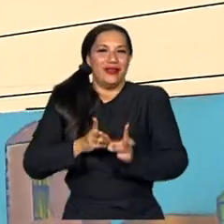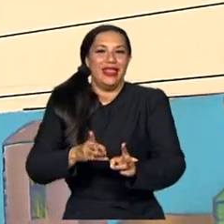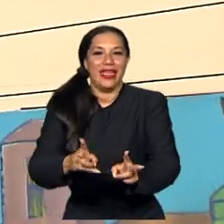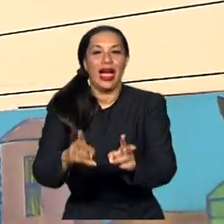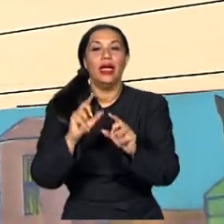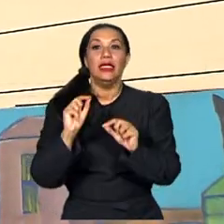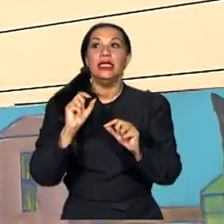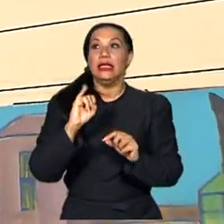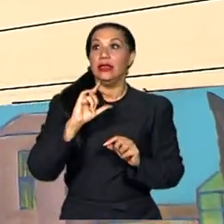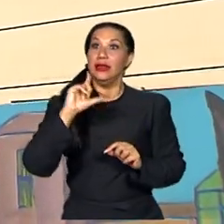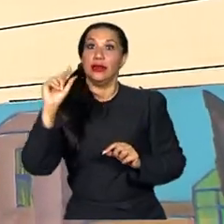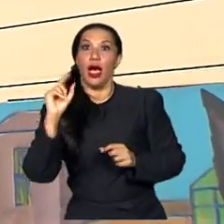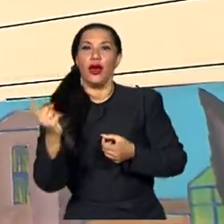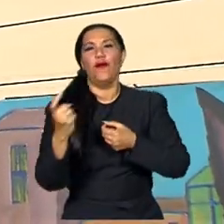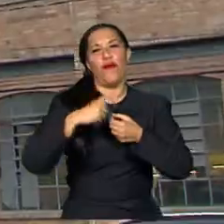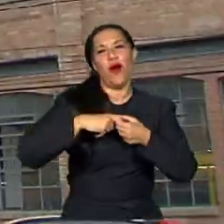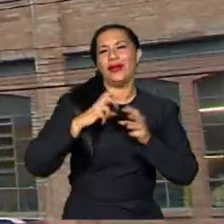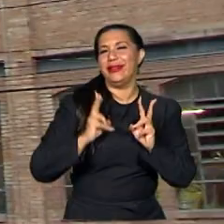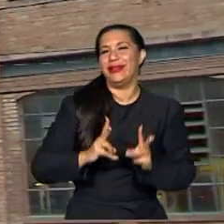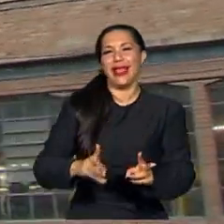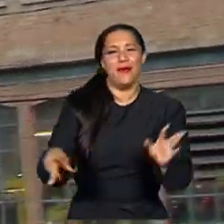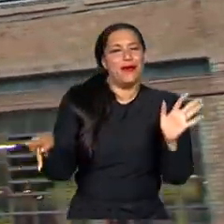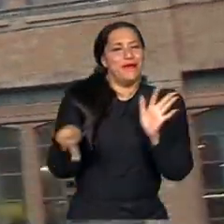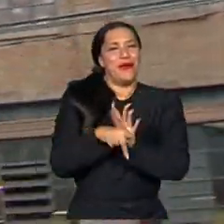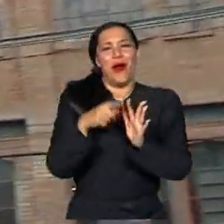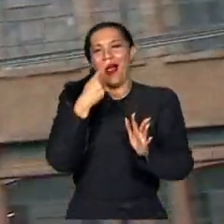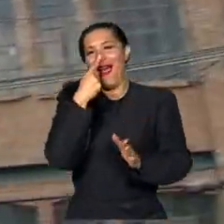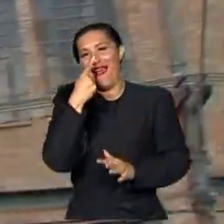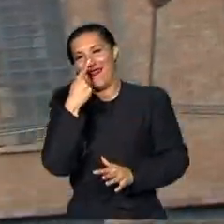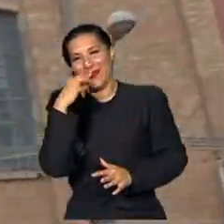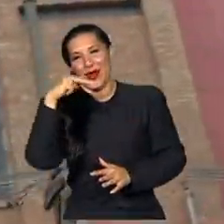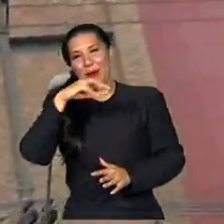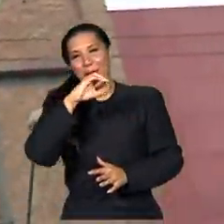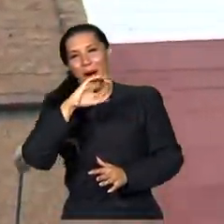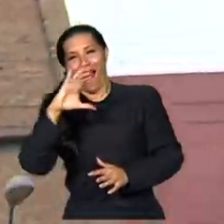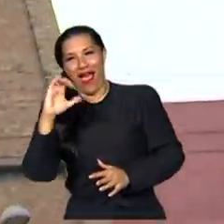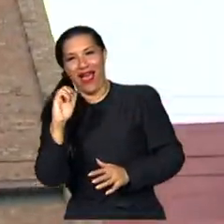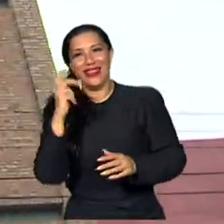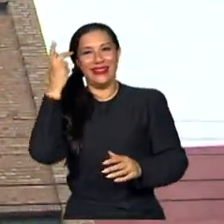faz, volta rapidamente às suas origens.